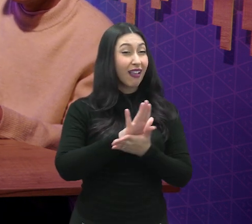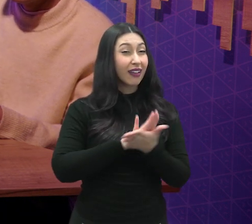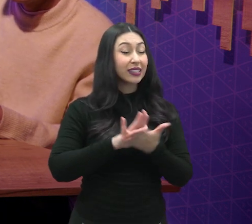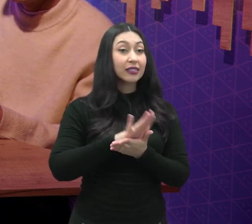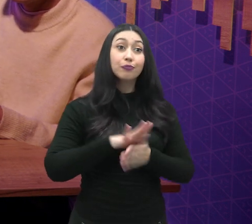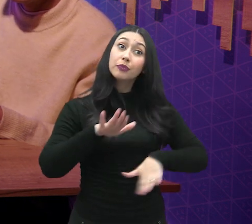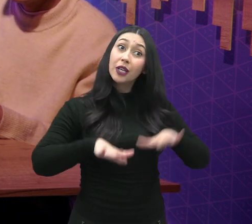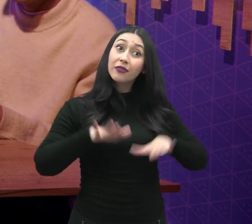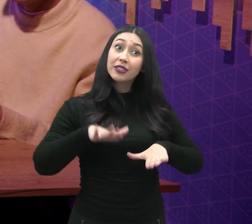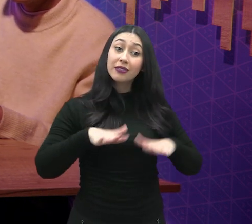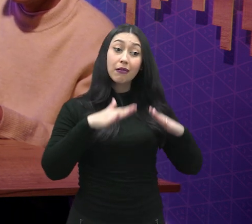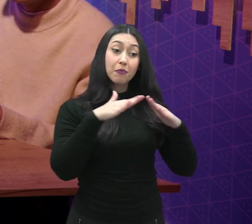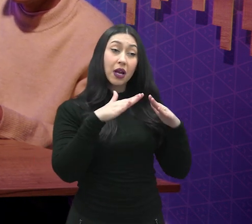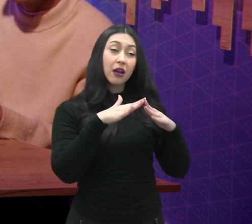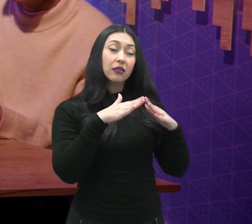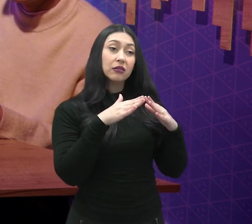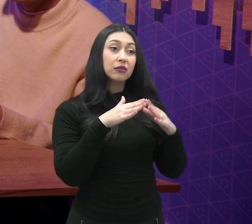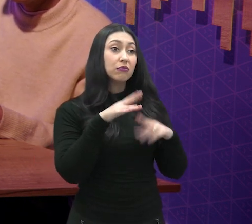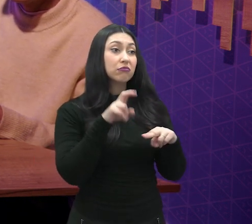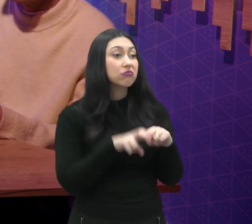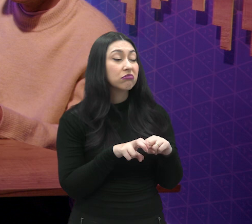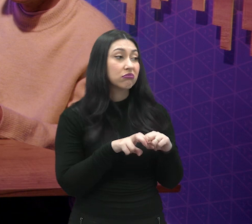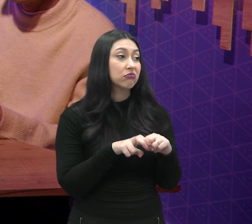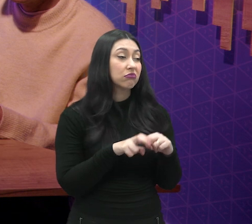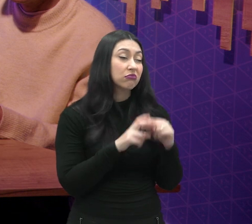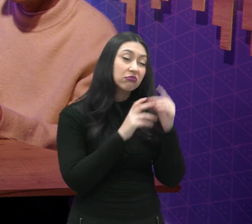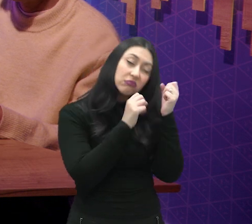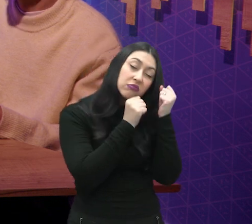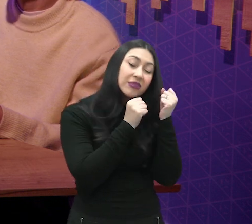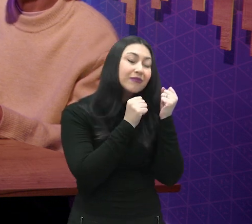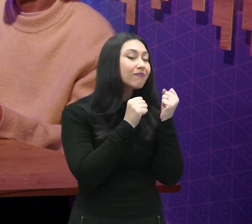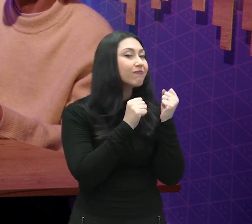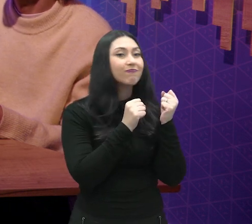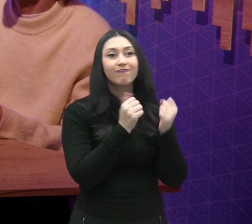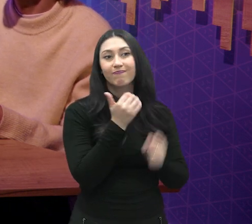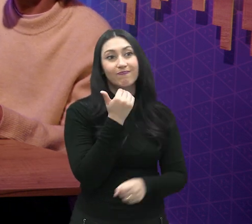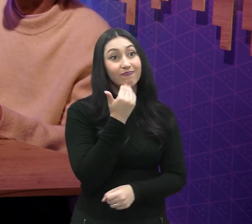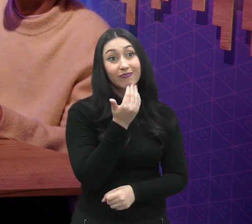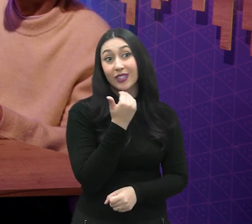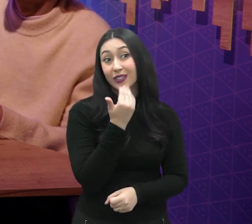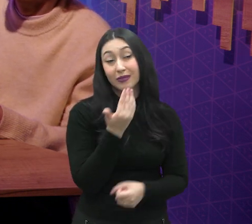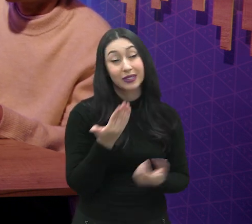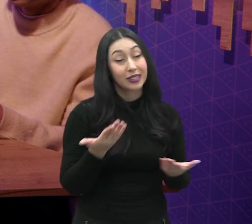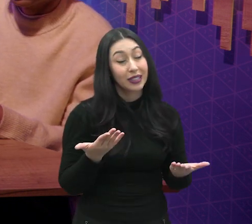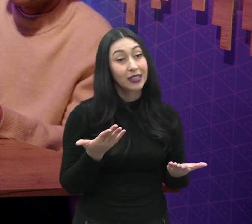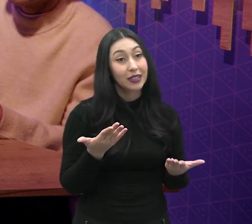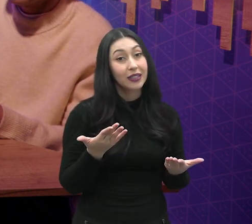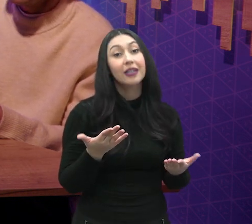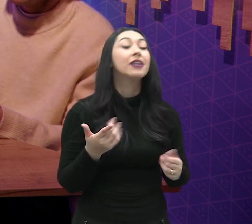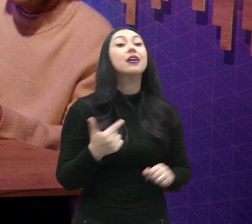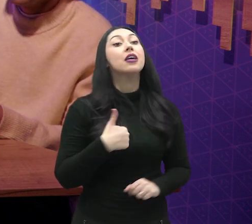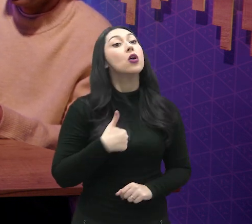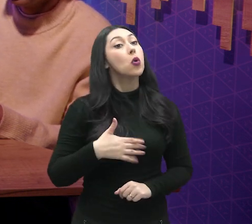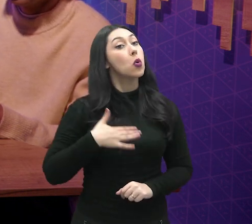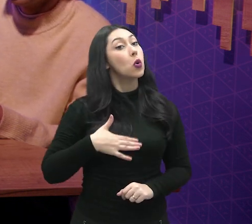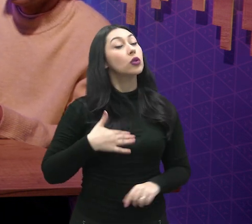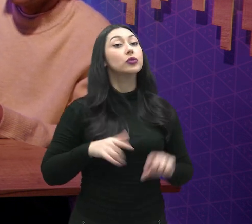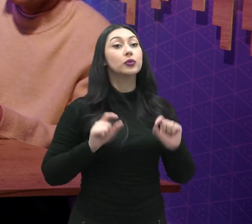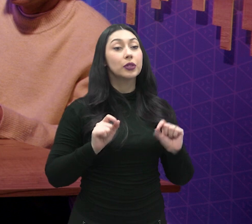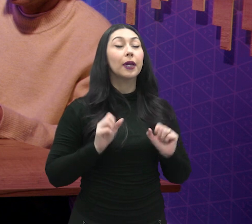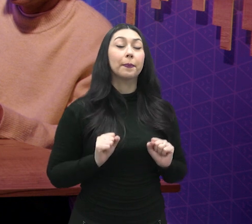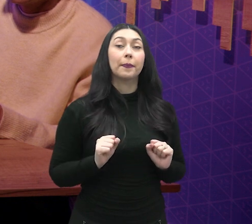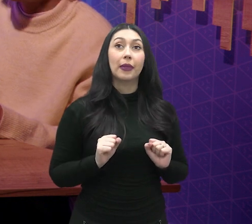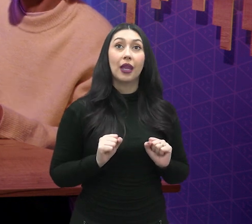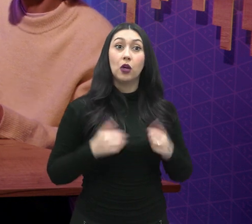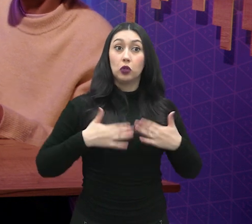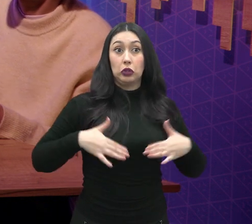fazer um alongamento sem se mexer, às vezes chegar em casa e ficar parado e ir dormir não vai fazer você se sentir recuperado no dia seguinte. Uma coisa